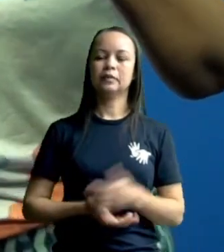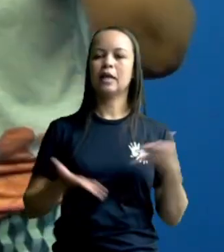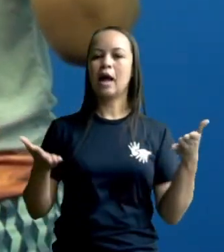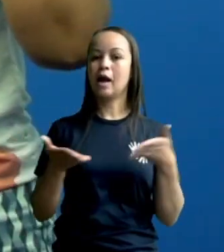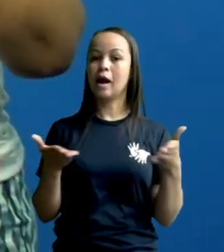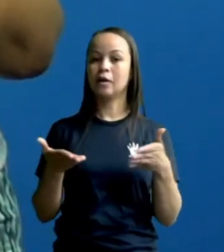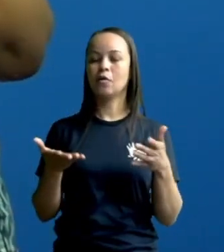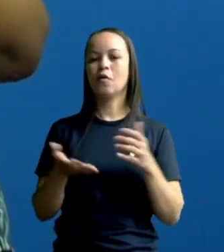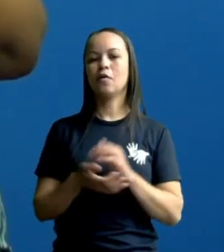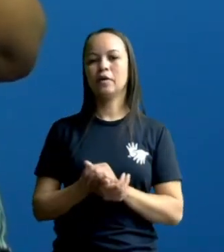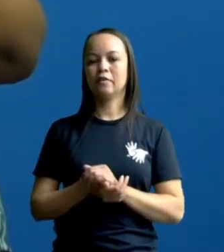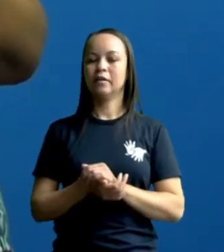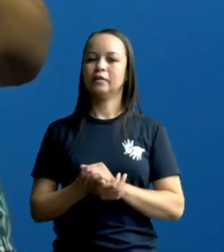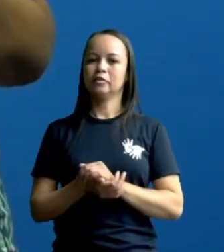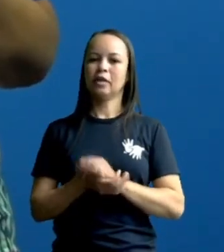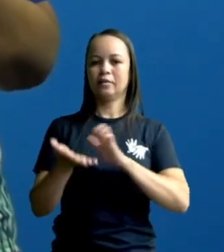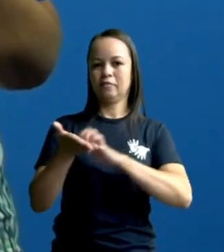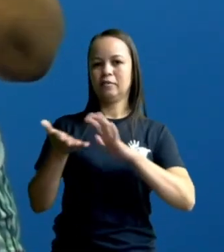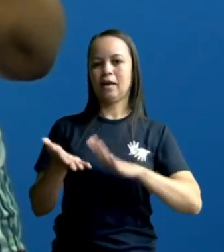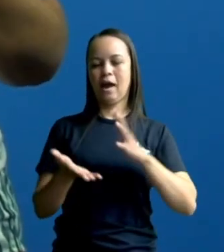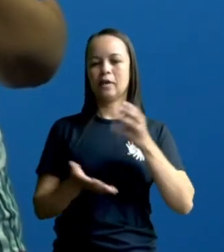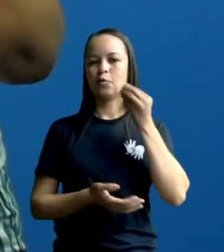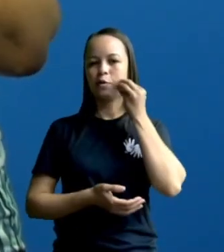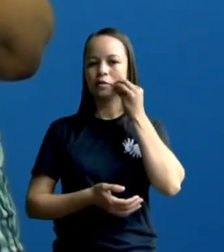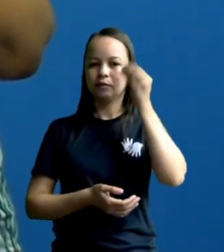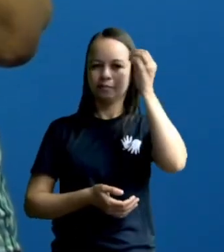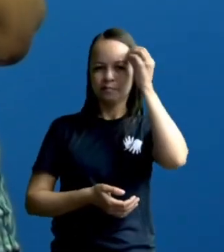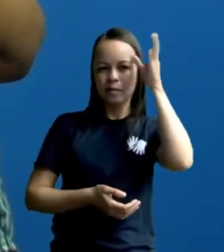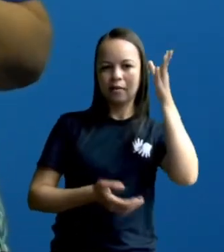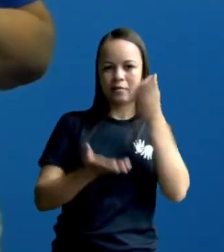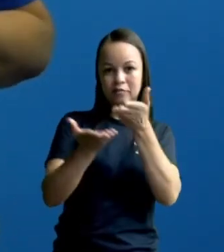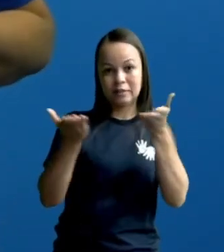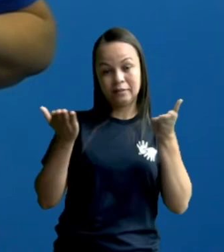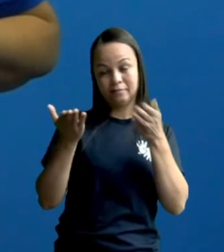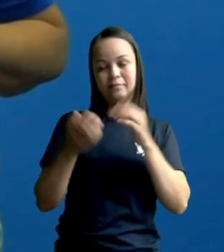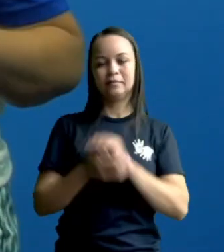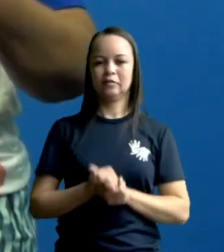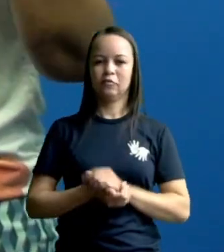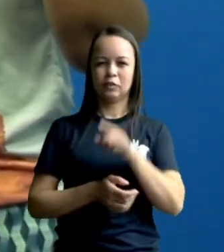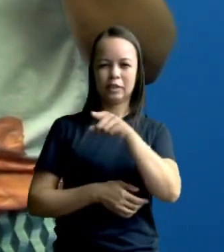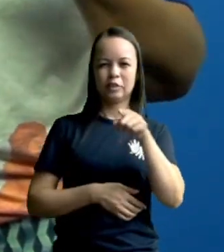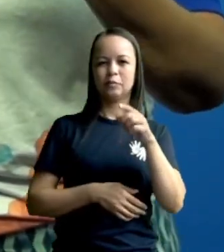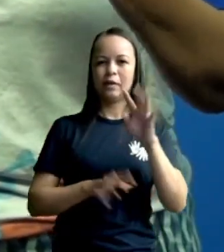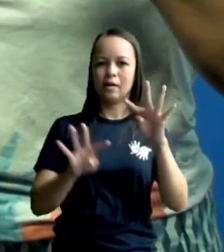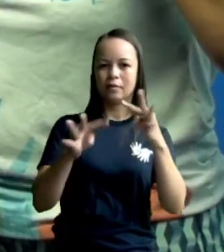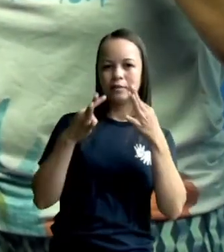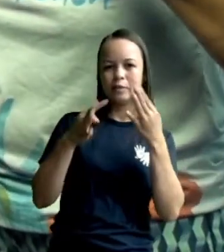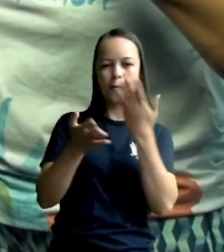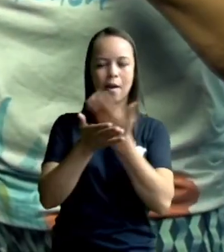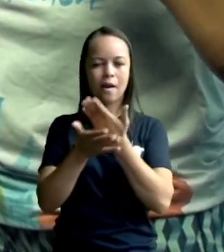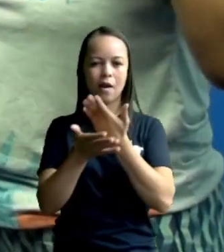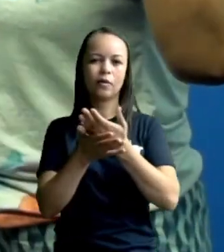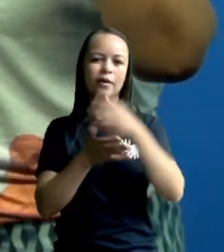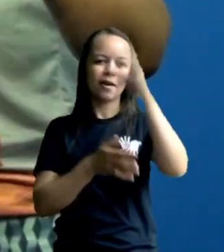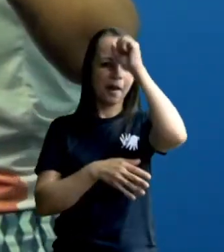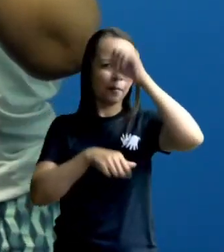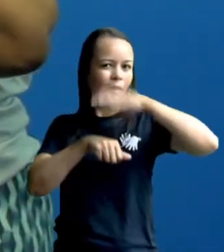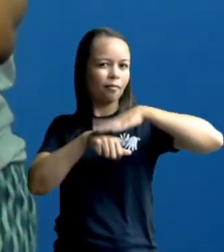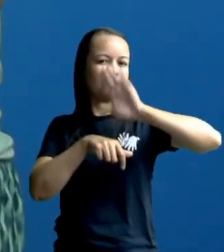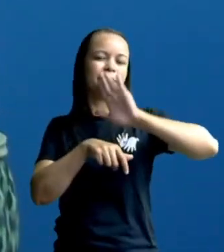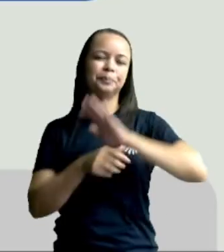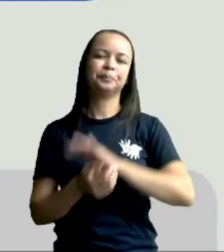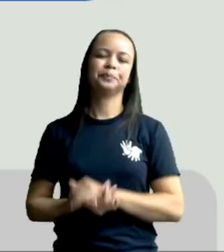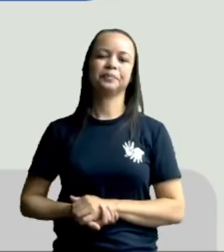Raquel vai testar seu conhecimento agora. Até porque você prestou muito bem atenção à aula e aí aprendeu muito. Vê